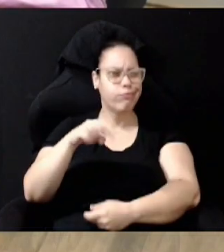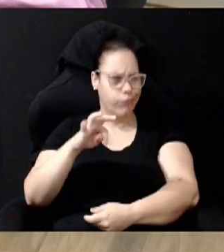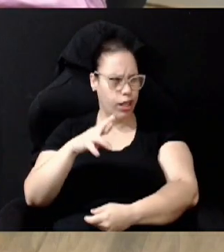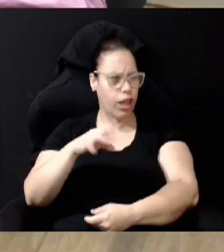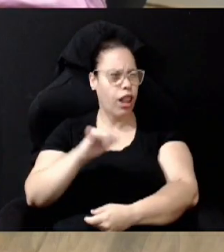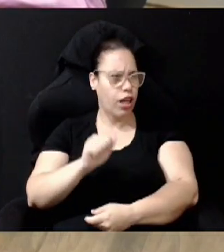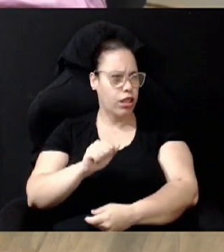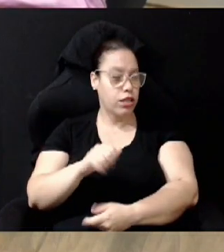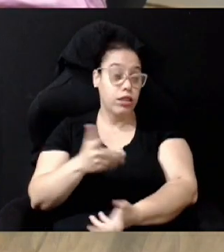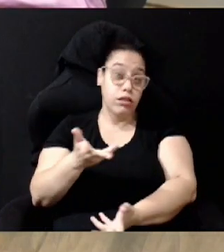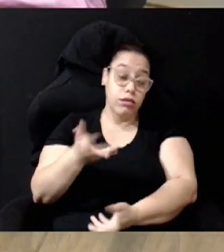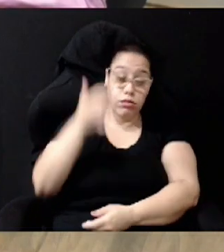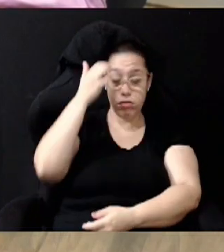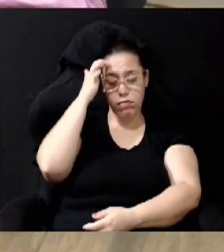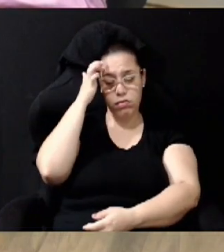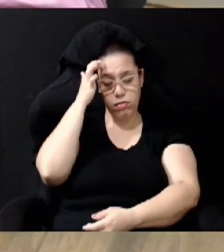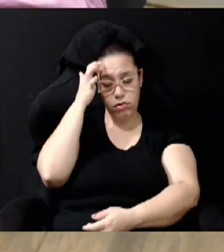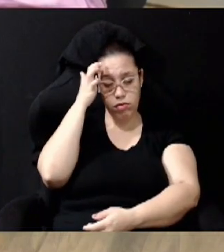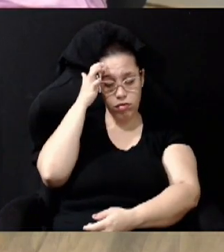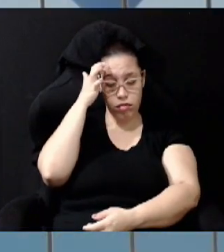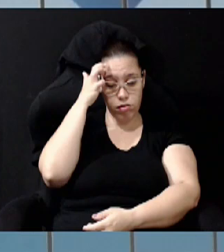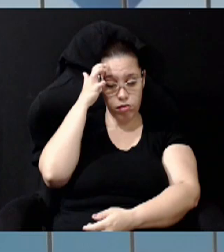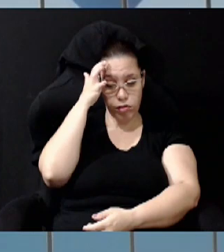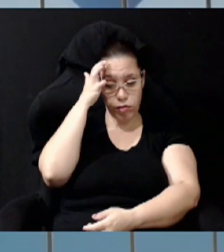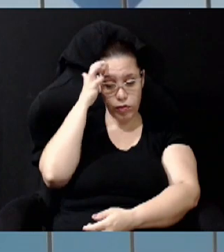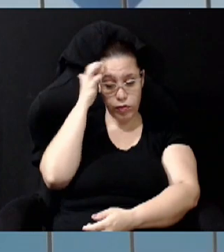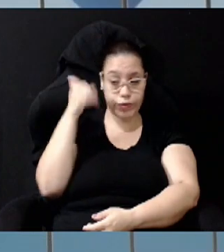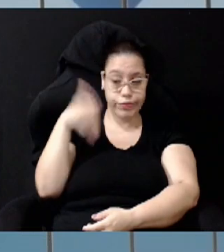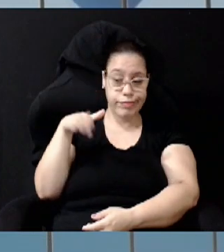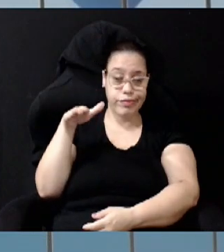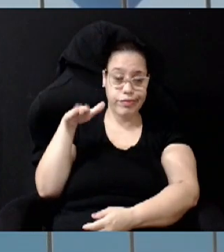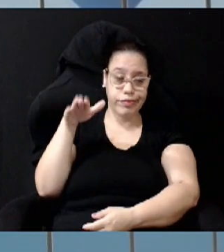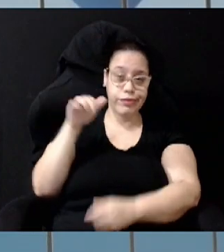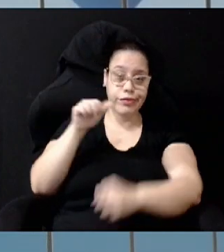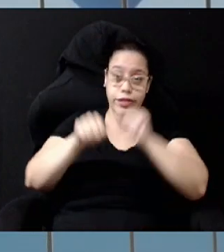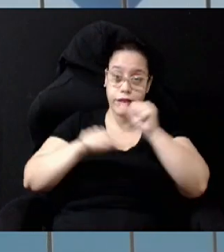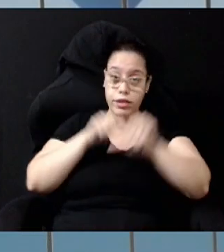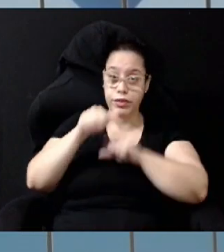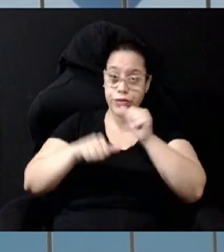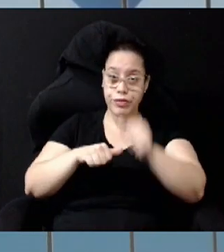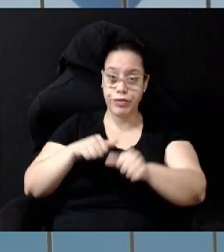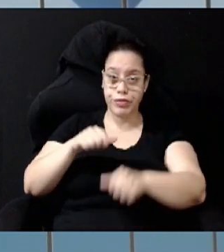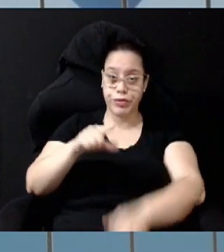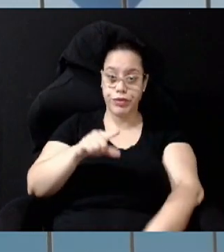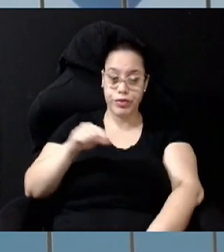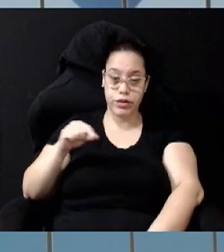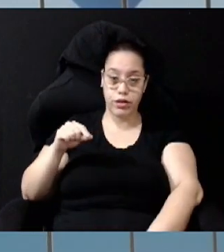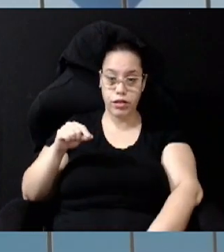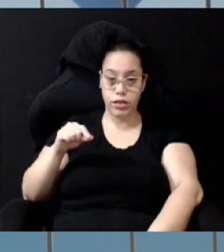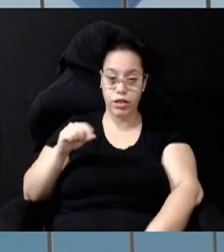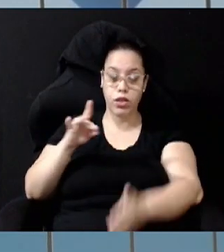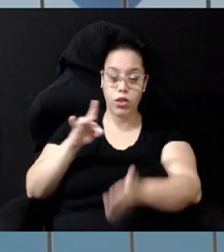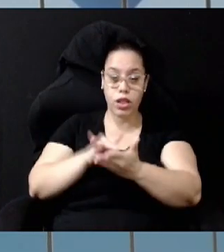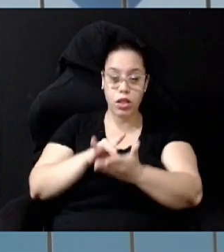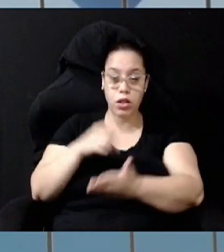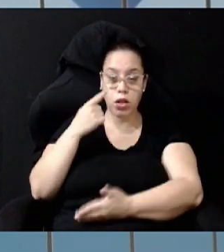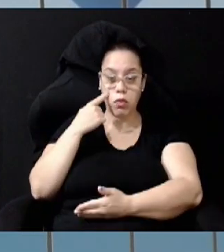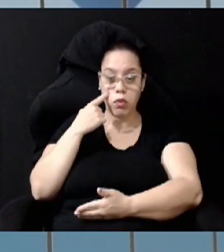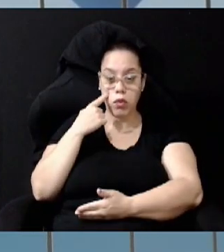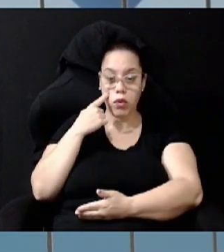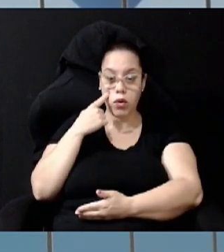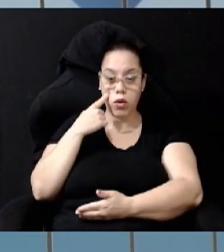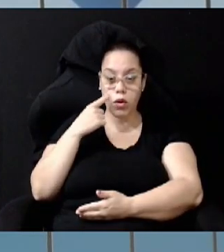cada vez mais com essas mudanças climáticas, porque a gente sai da previsibilidade. Então, antigamente você até tinha, né,